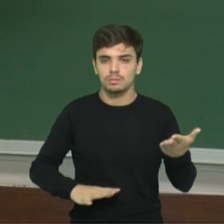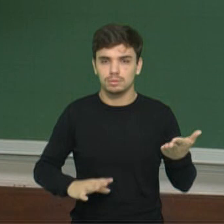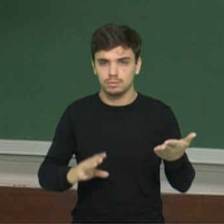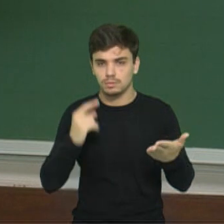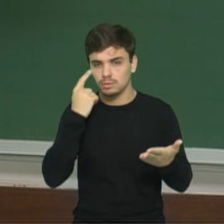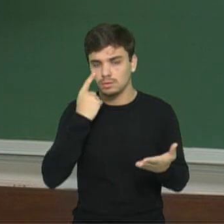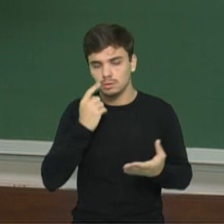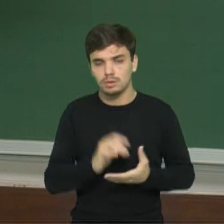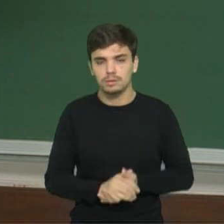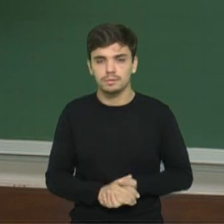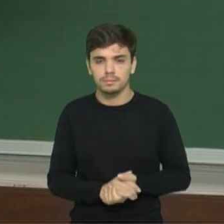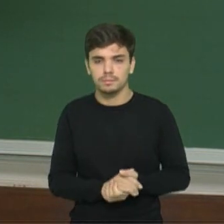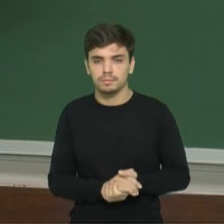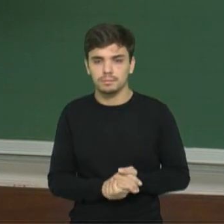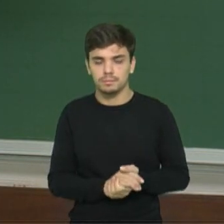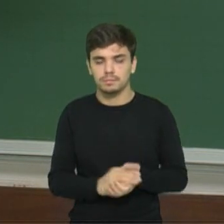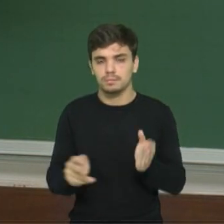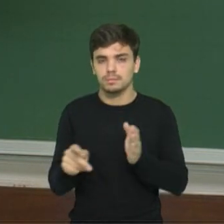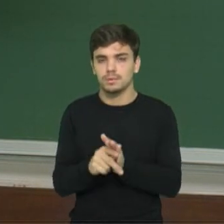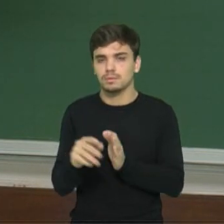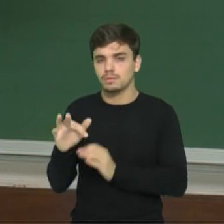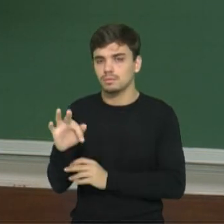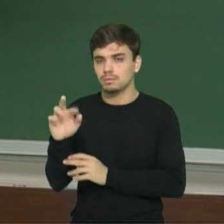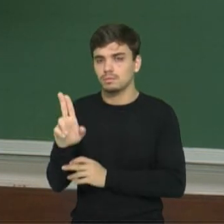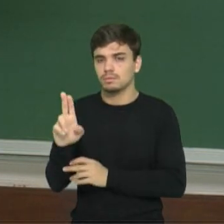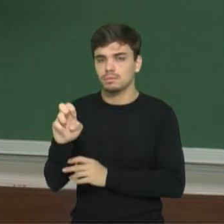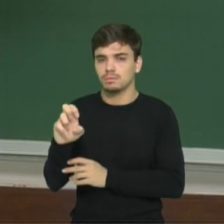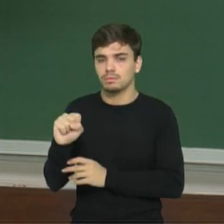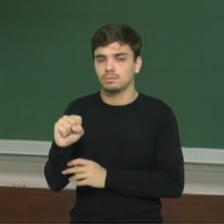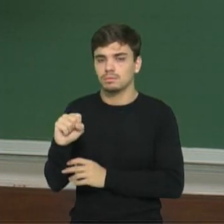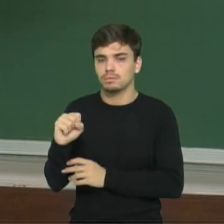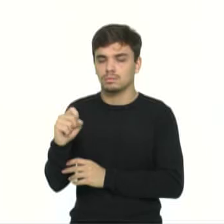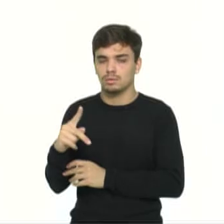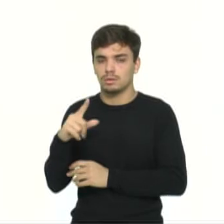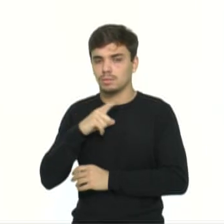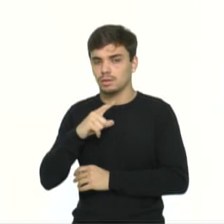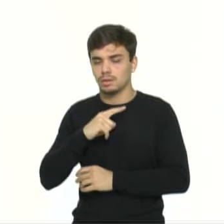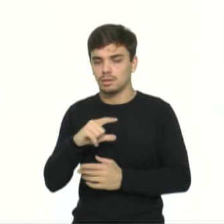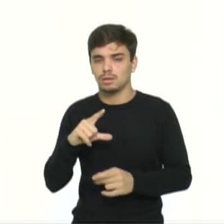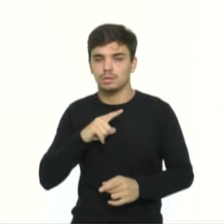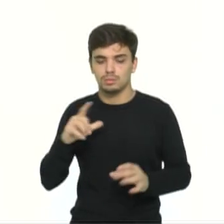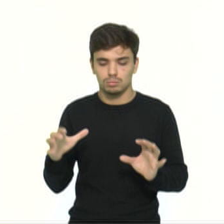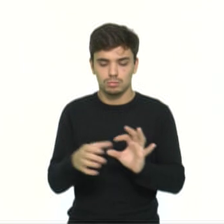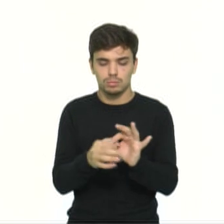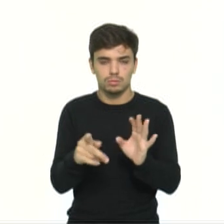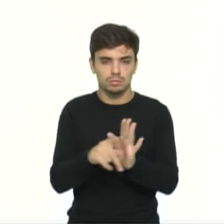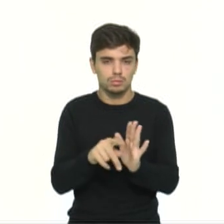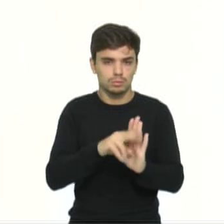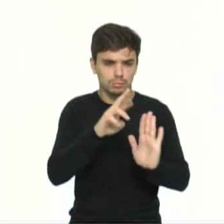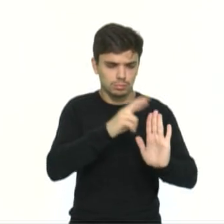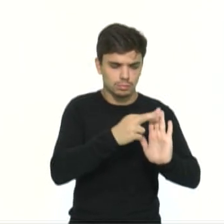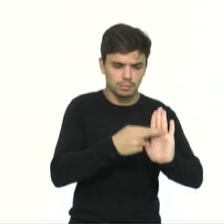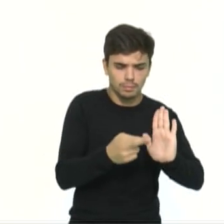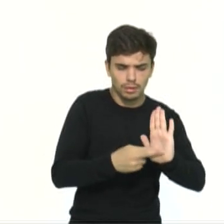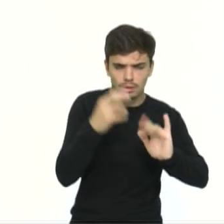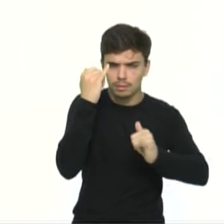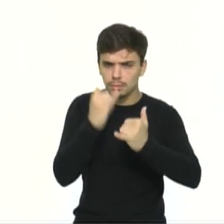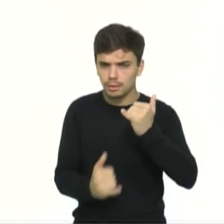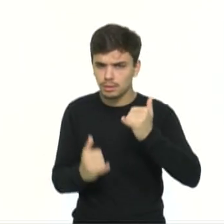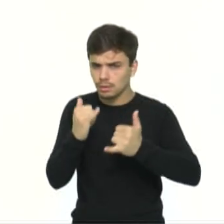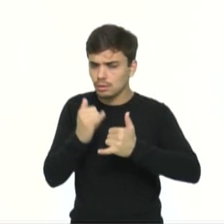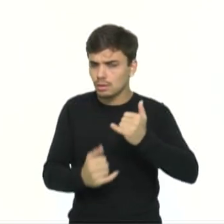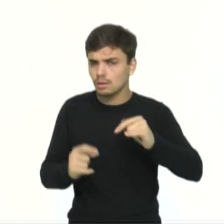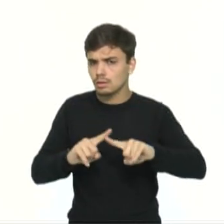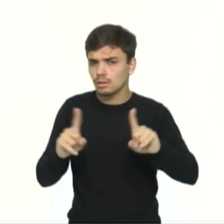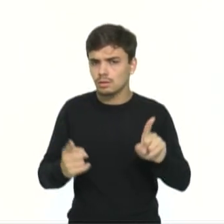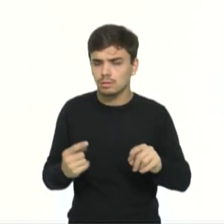um exercício lá da VUNESP, né? Do vestibular da VUNESP, um conjunto de normas mais ou menos semelhantes se impôs